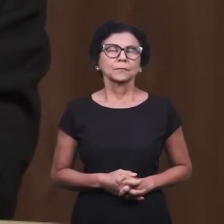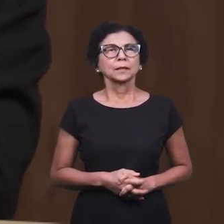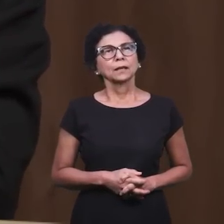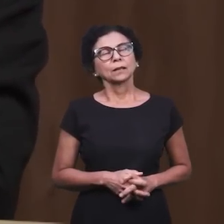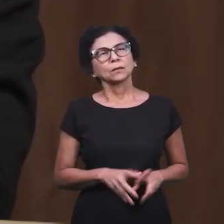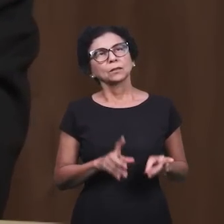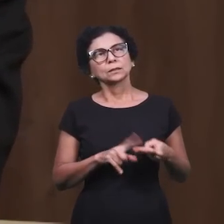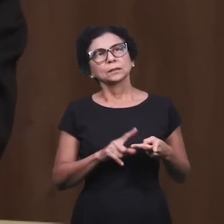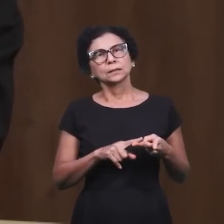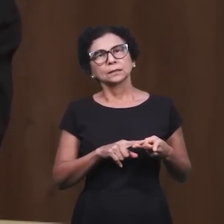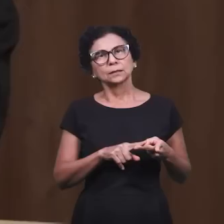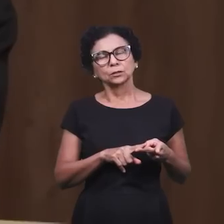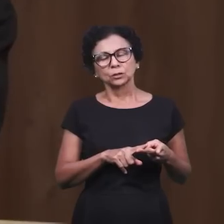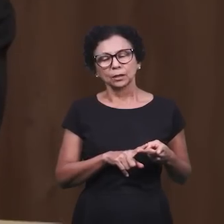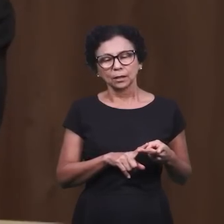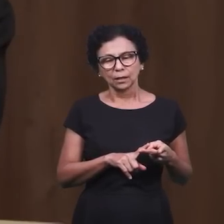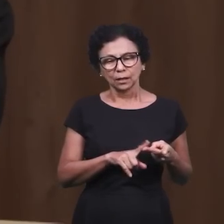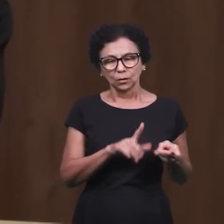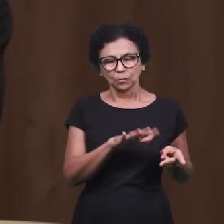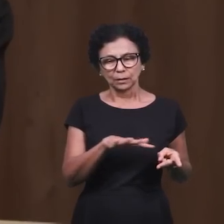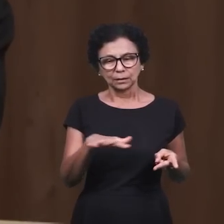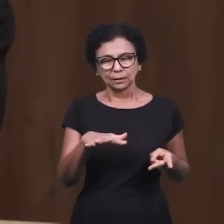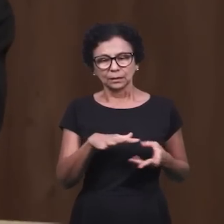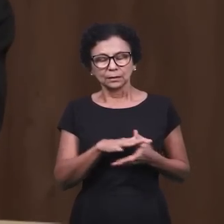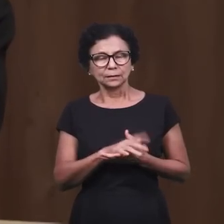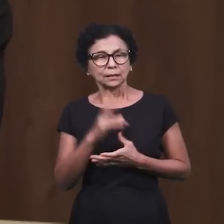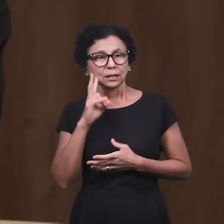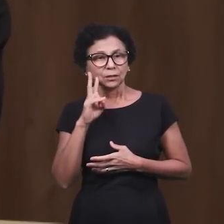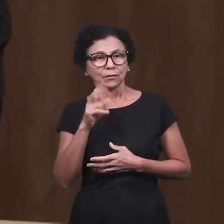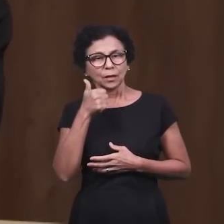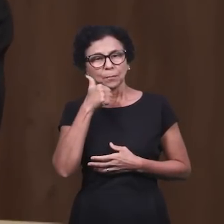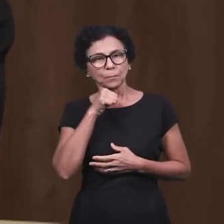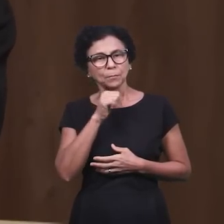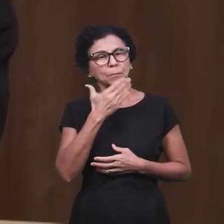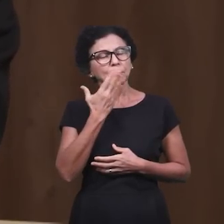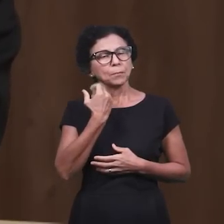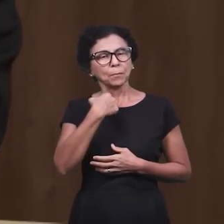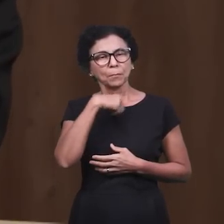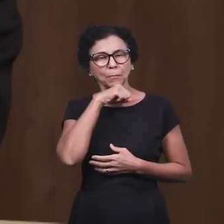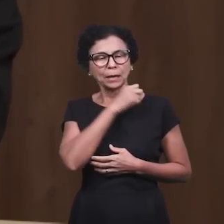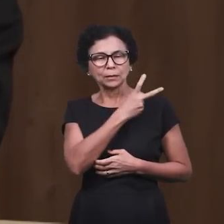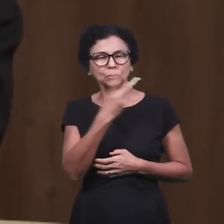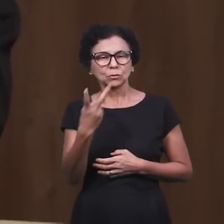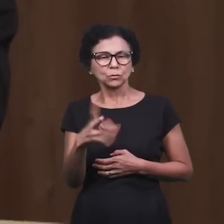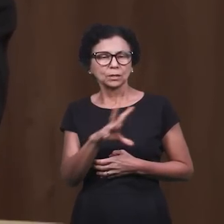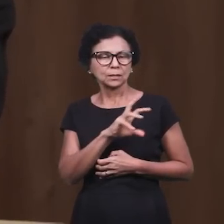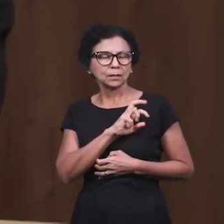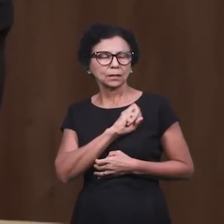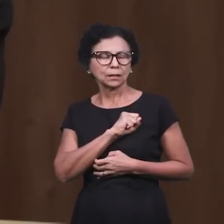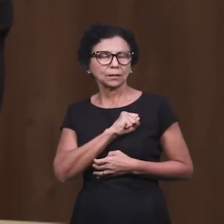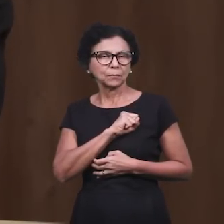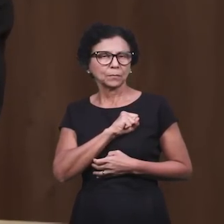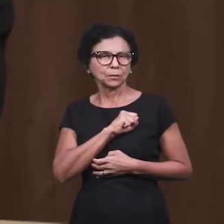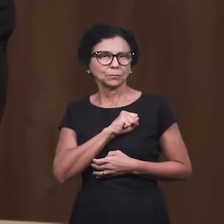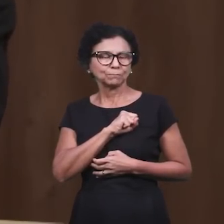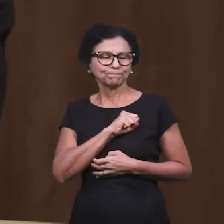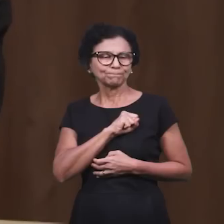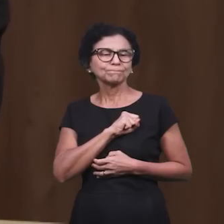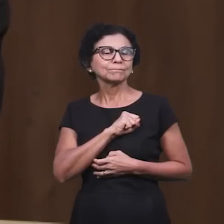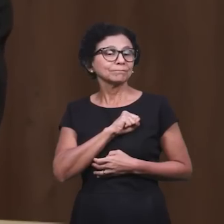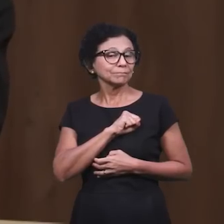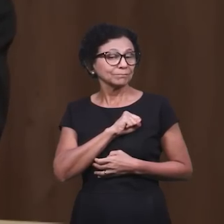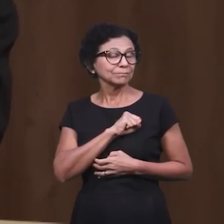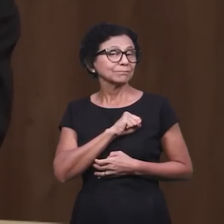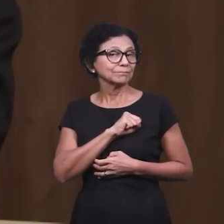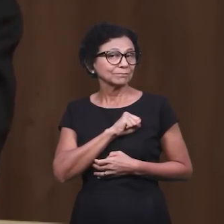criança que sente que o seu pai ama a sua mãe e que a mãe ama o pai. Isso parece uma coisa que não é